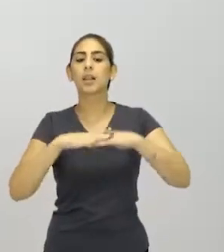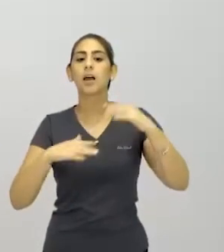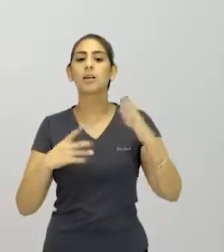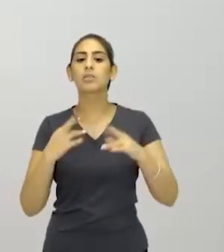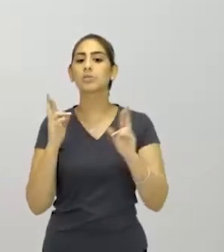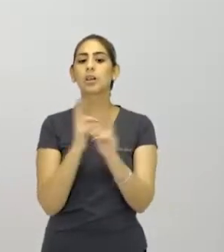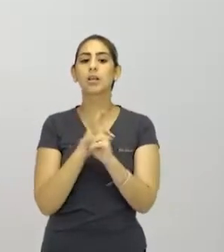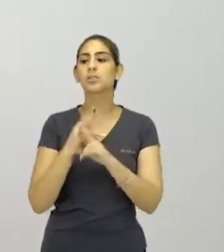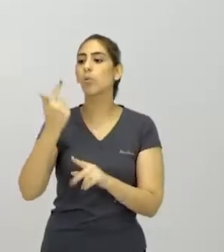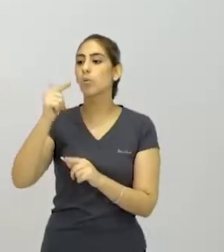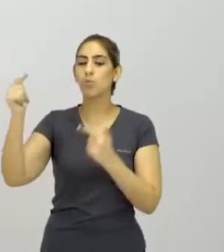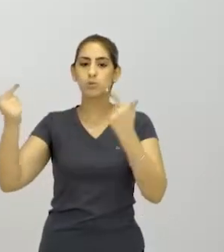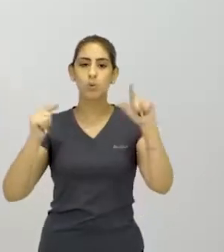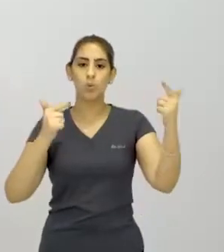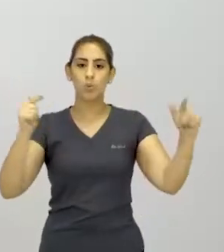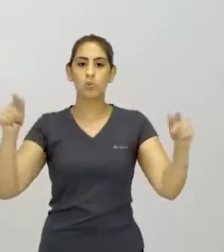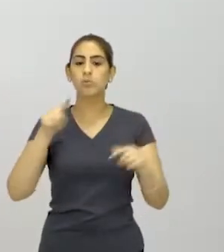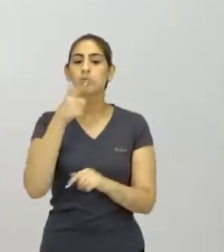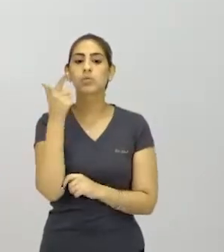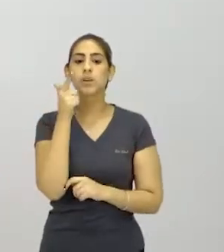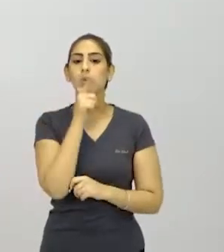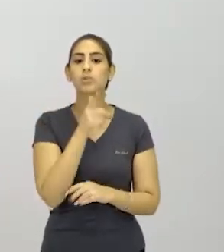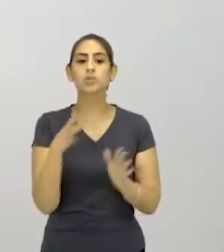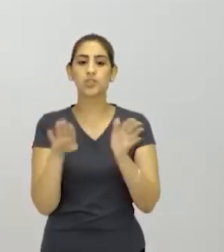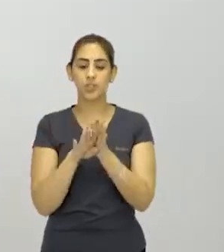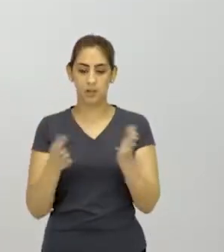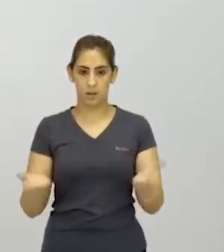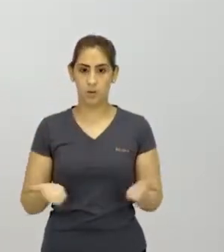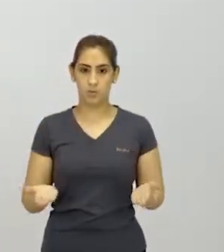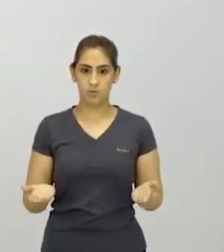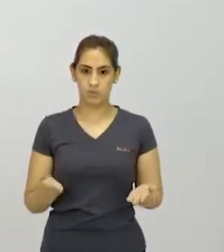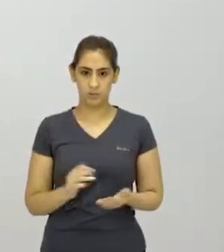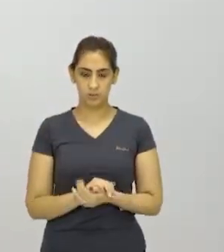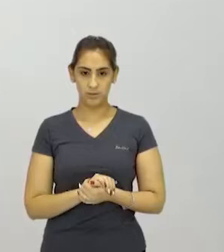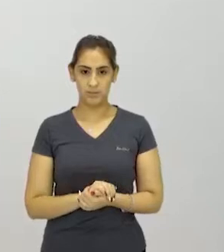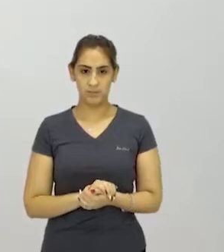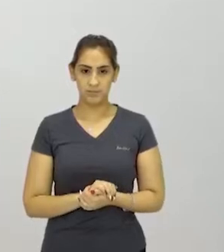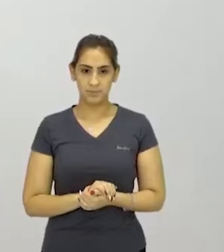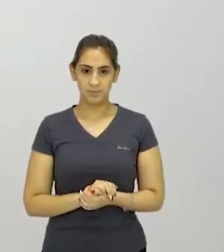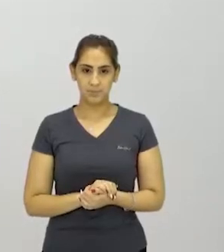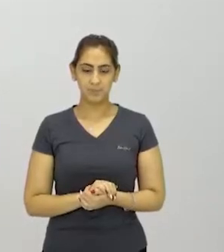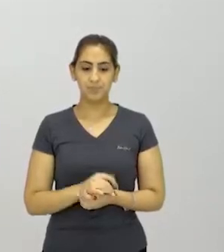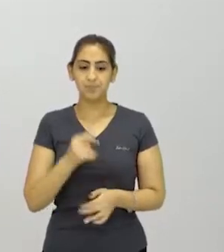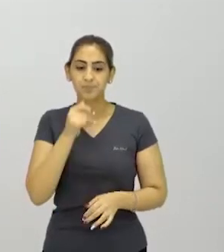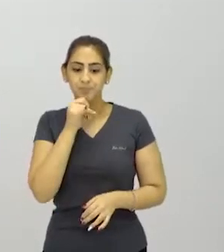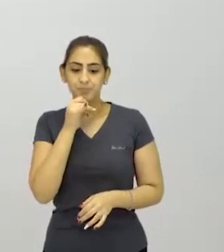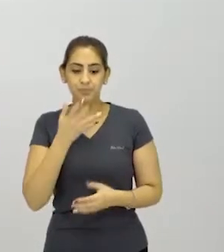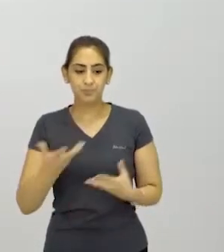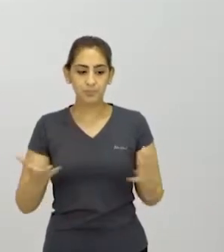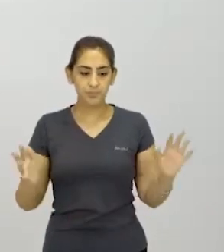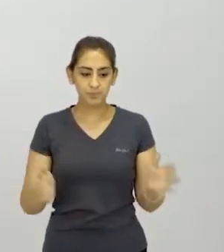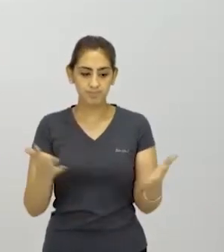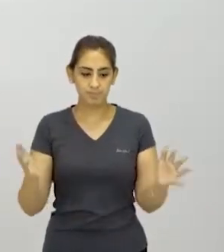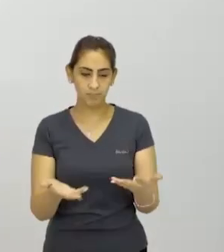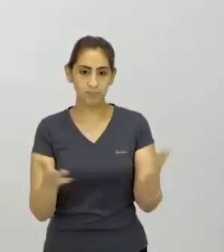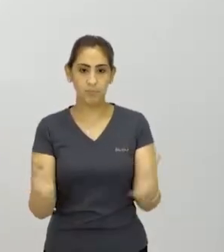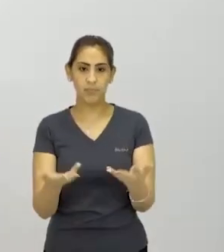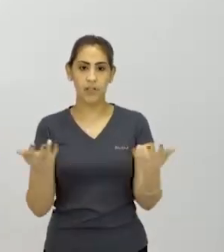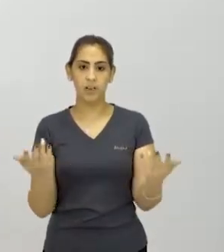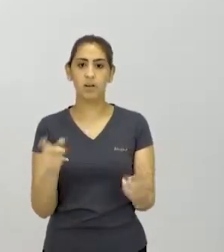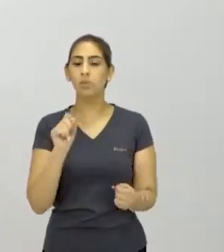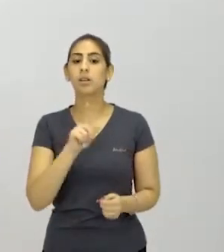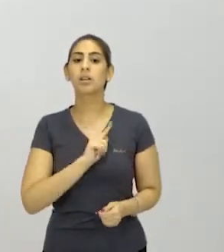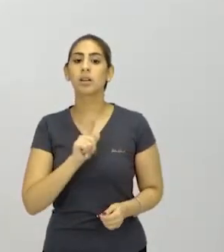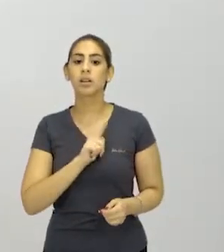relação com os outros e tal? Você acha que, tipo, contatos, esse tipo de engajamento e tal, tem a ver com a